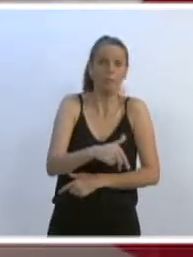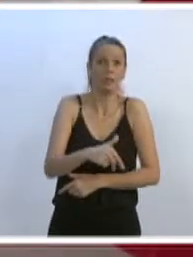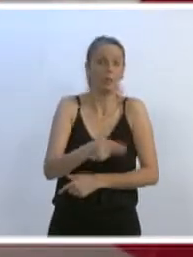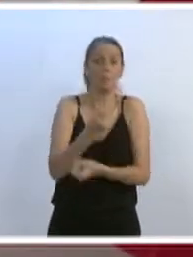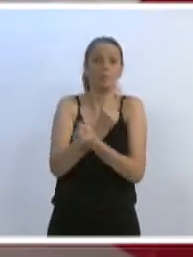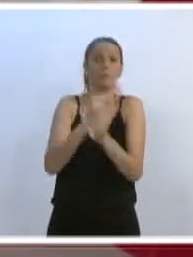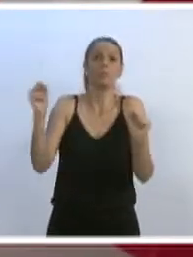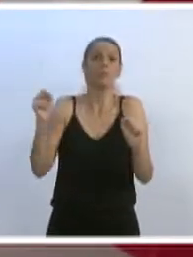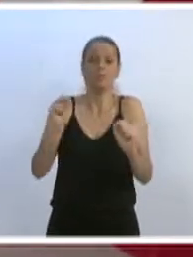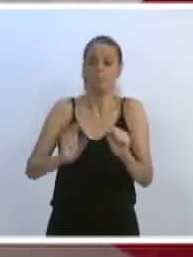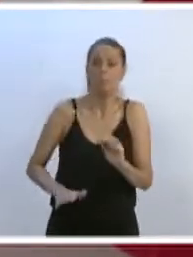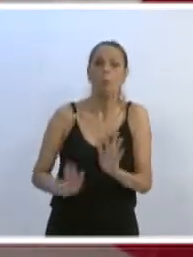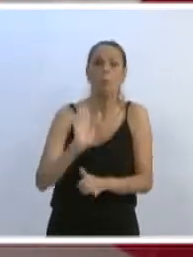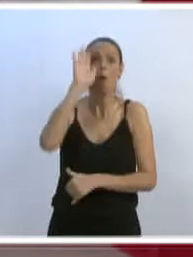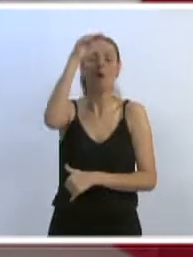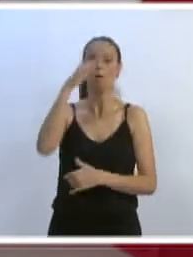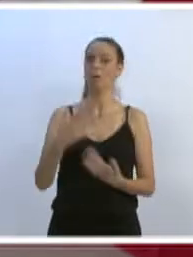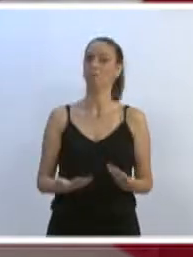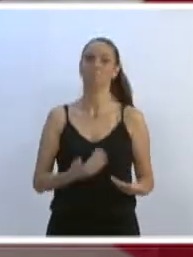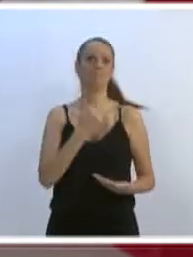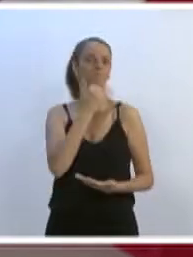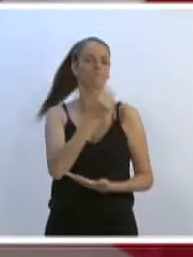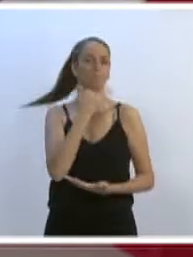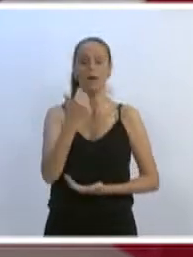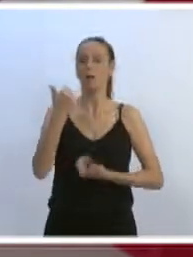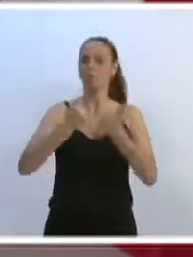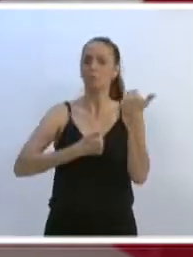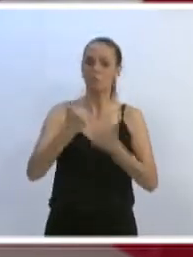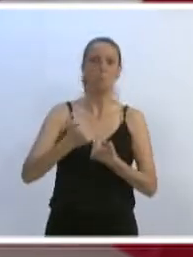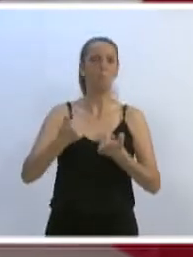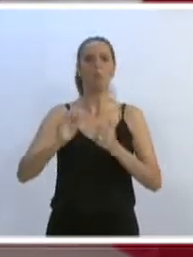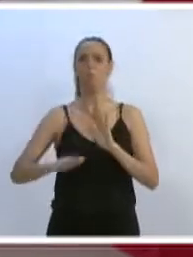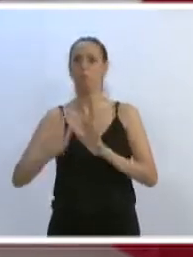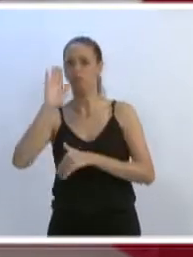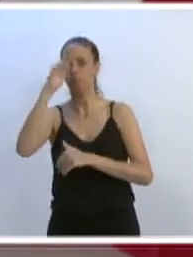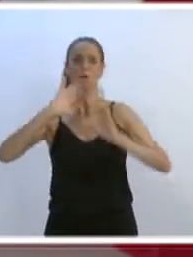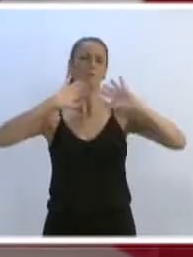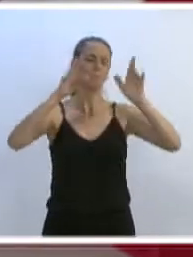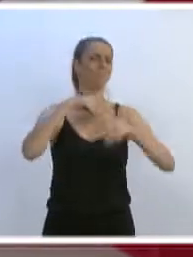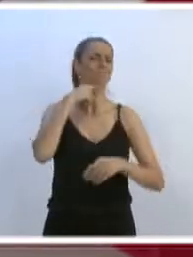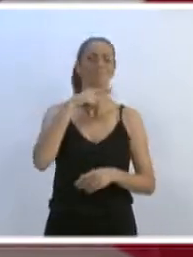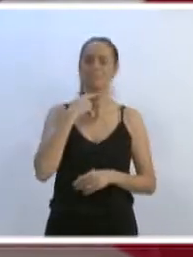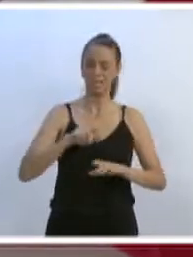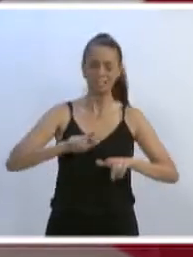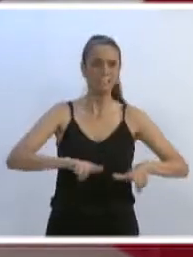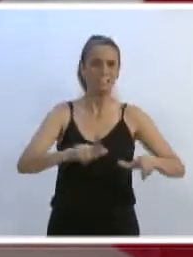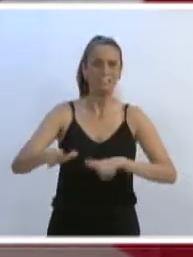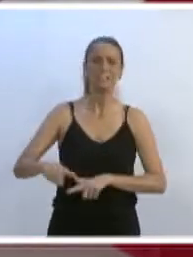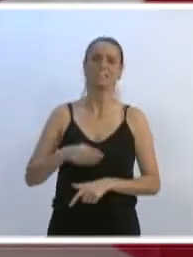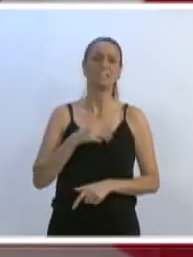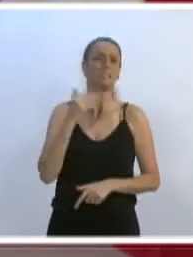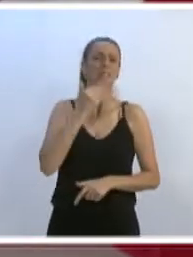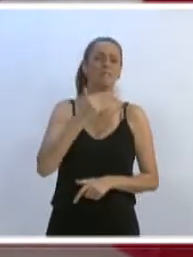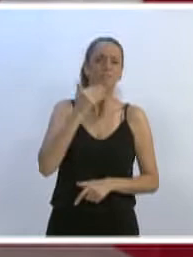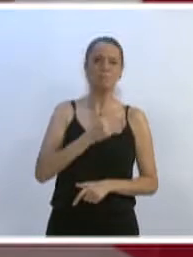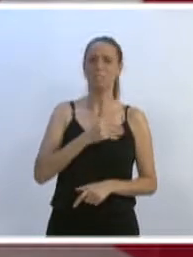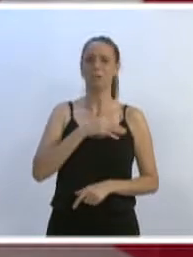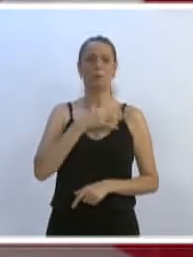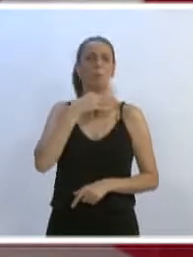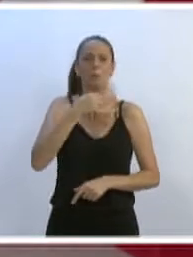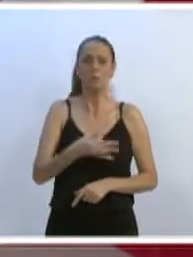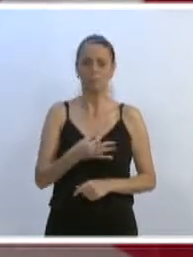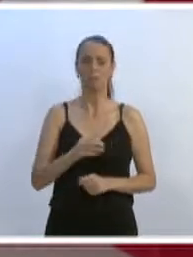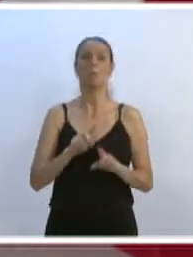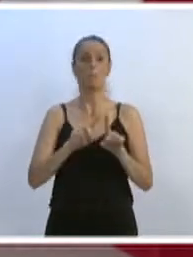como estão exercendo lá jogar bola vôlei basquete etc por aí afora então não tem condições deverão ser feito piso futuramente